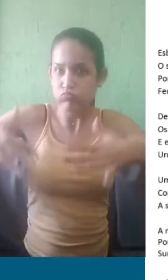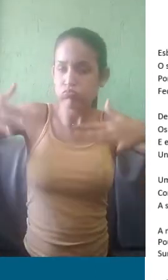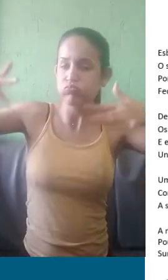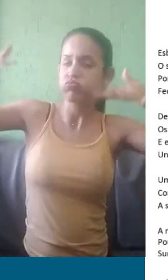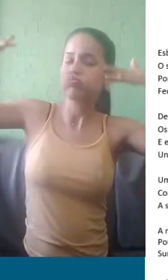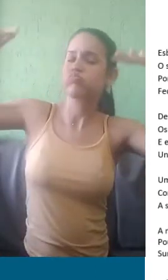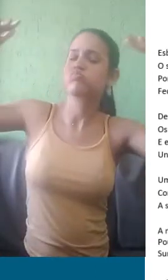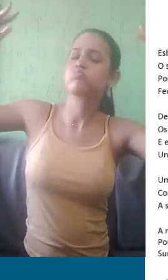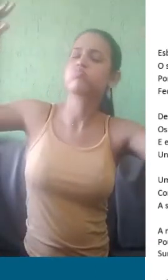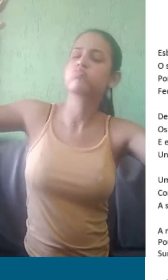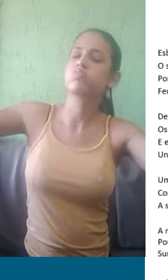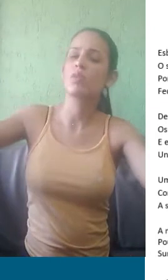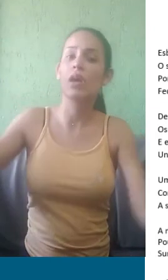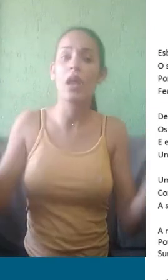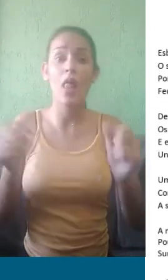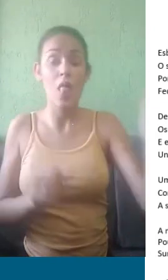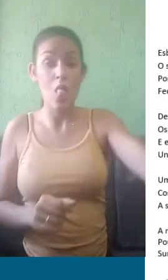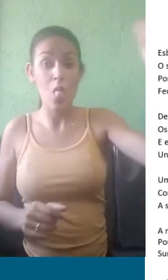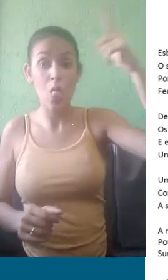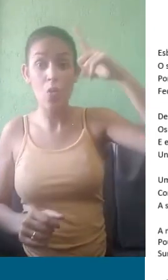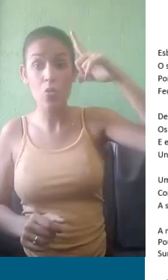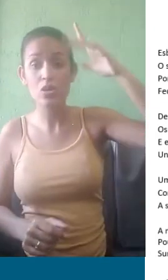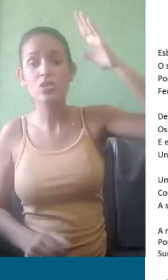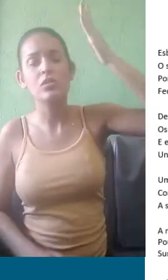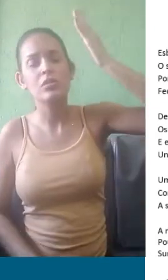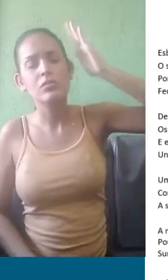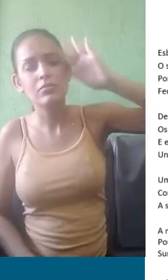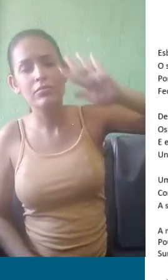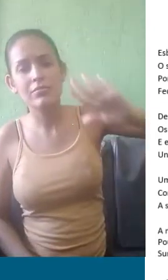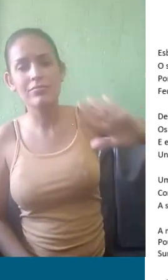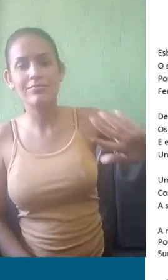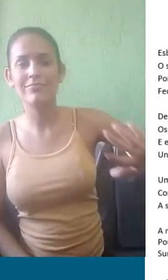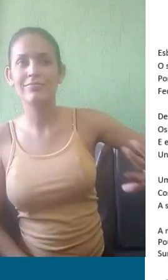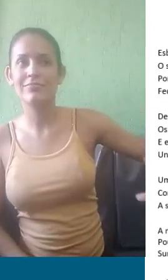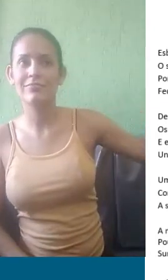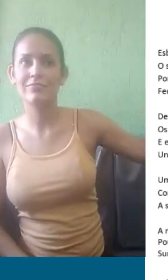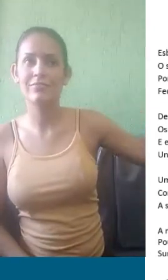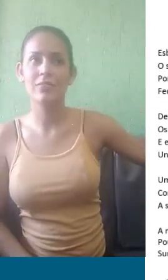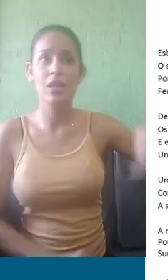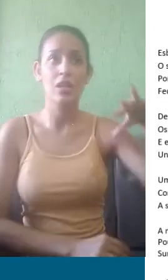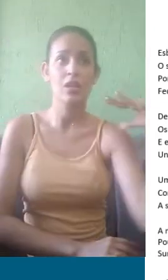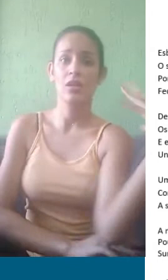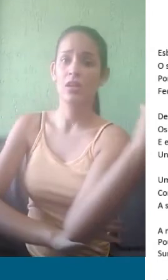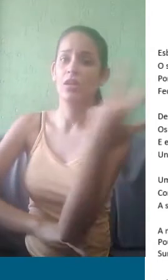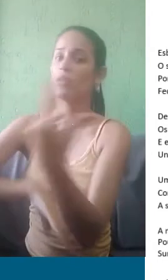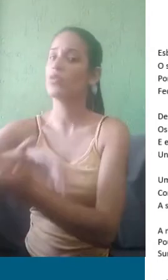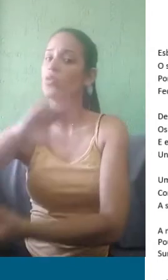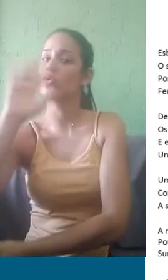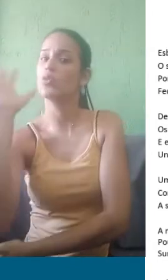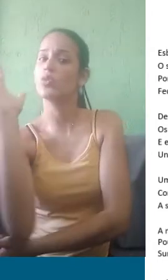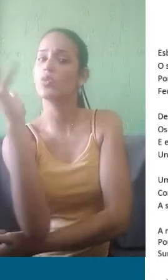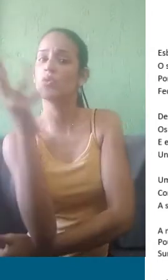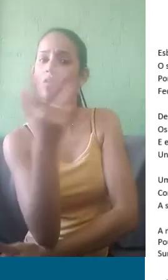assombra a proporção que a luz recua. A natureza apática esmaece. Pouco a pouco, entre as